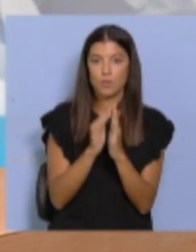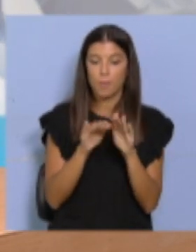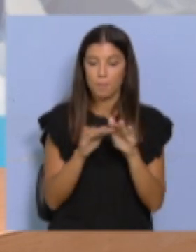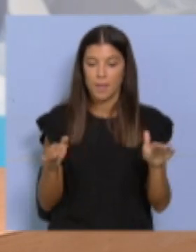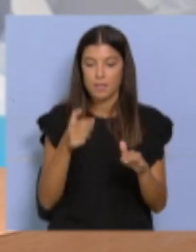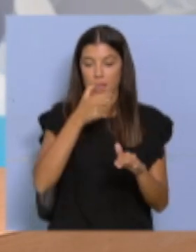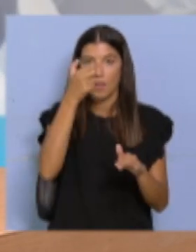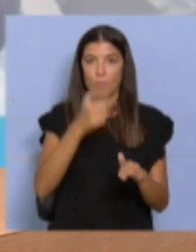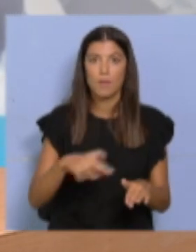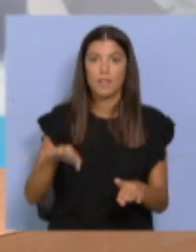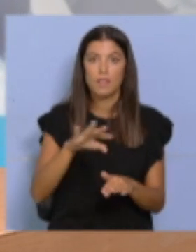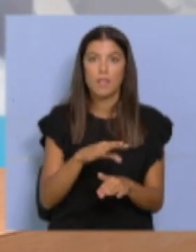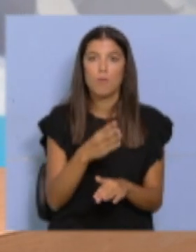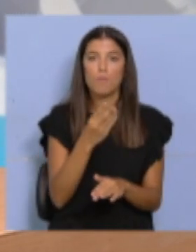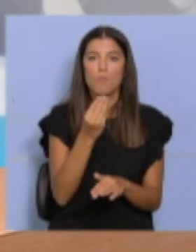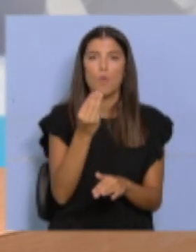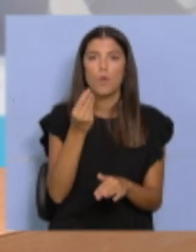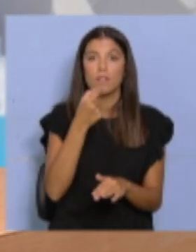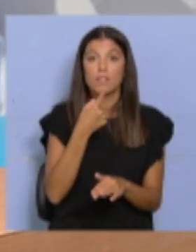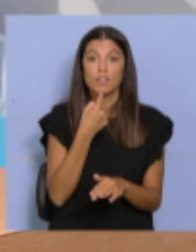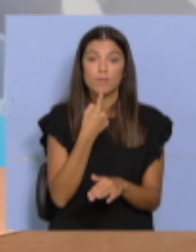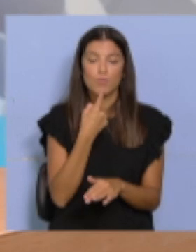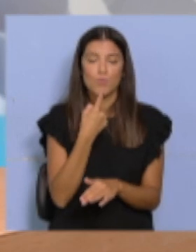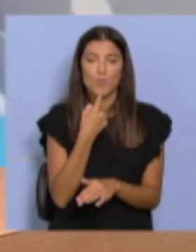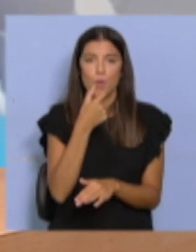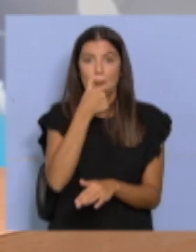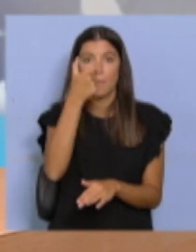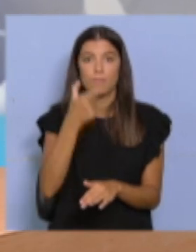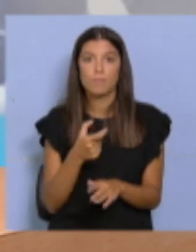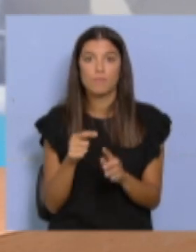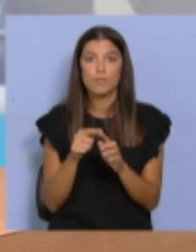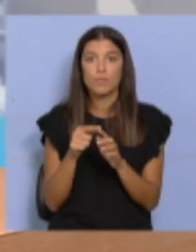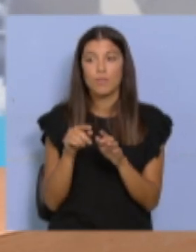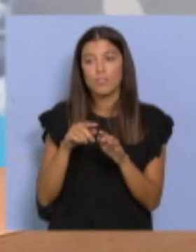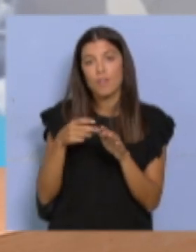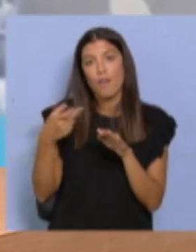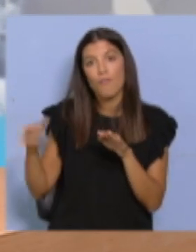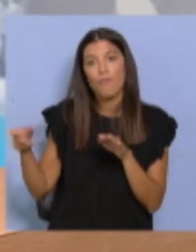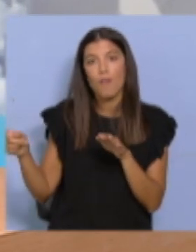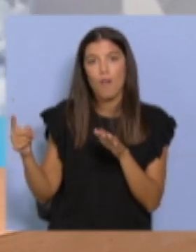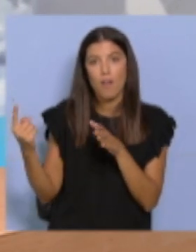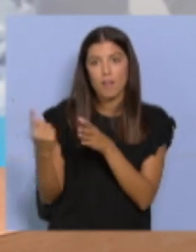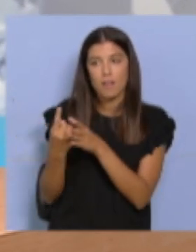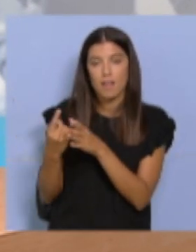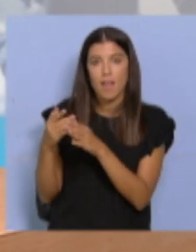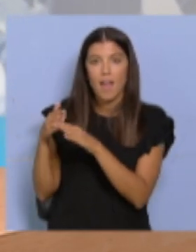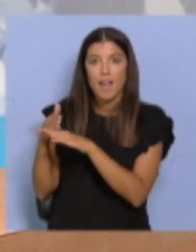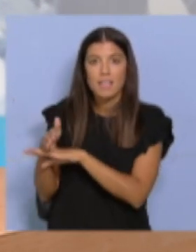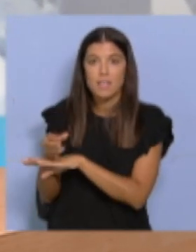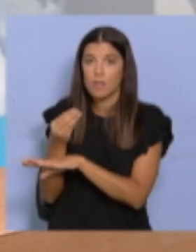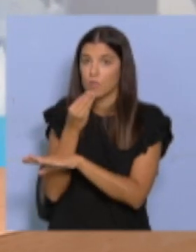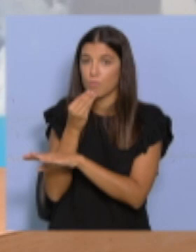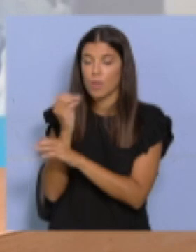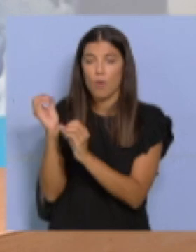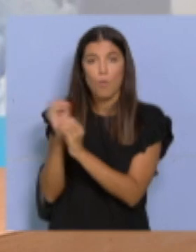há muita gente que está na periferia. Há muita gente que está nas franjas da sociedade, que não tem acesso nem à comida, nem